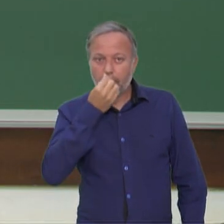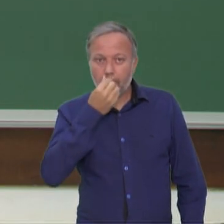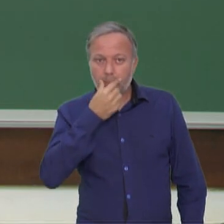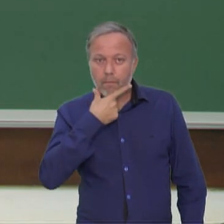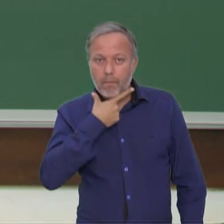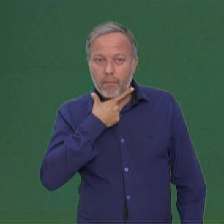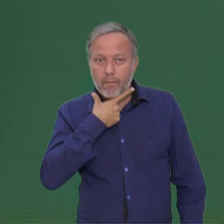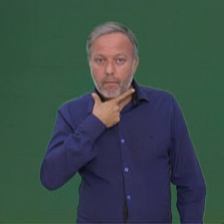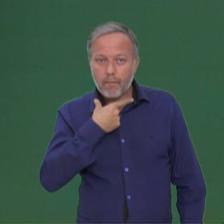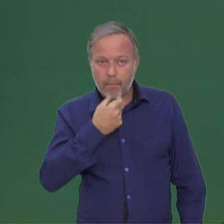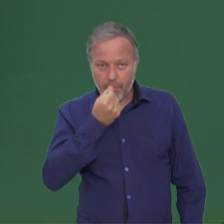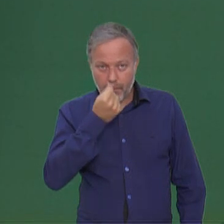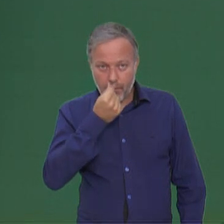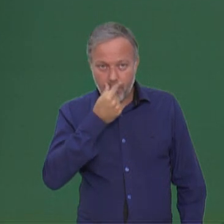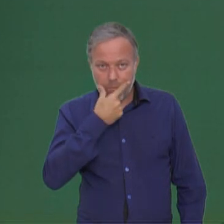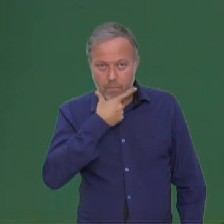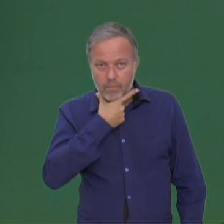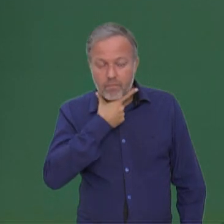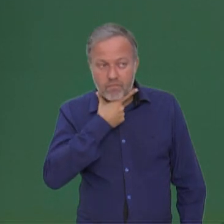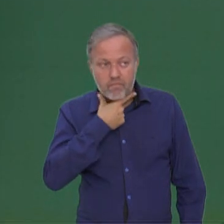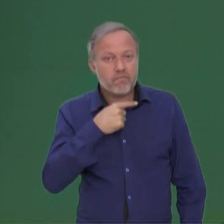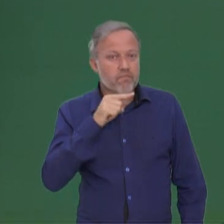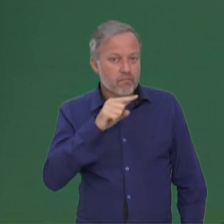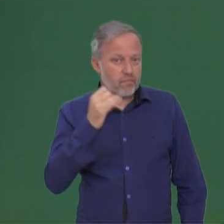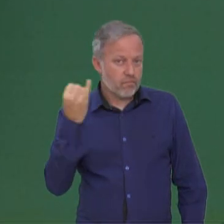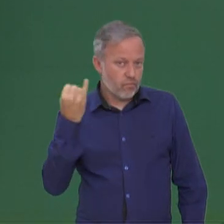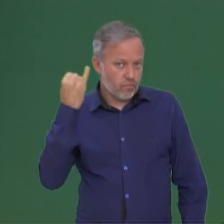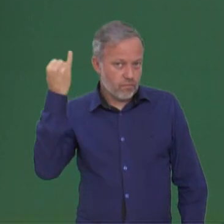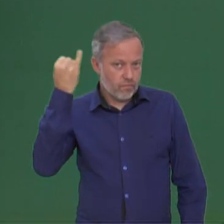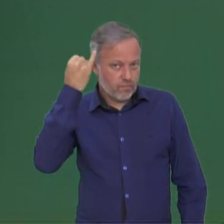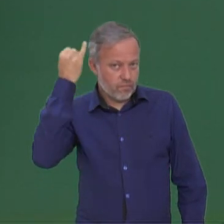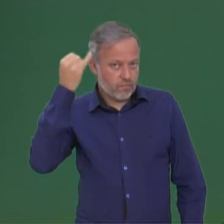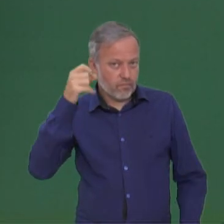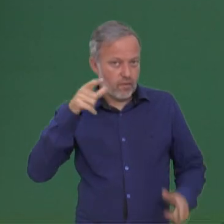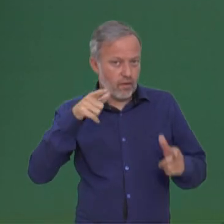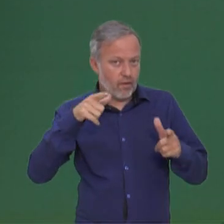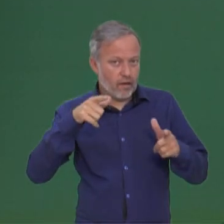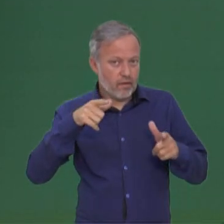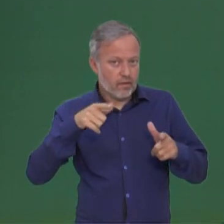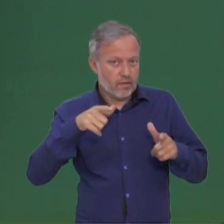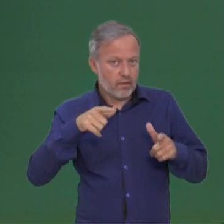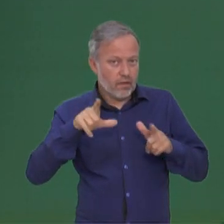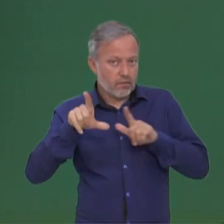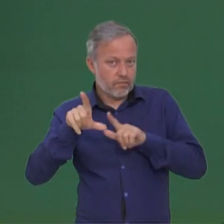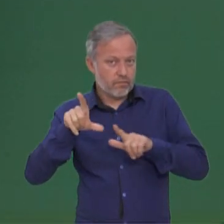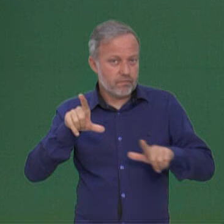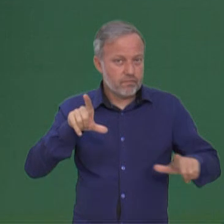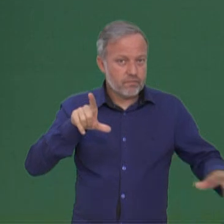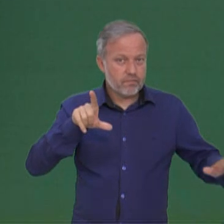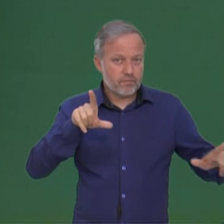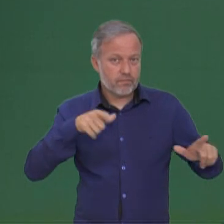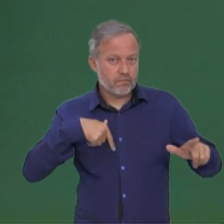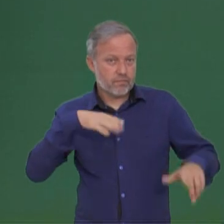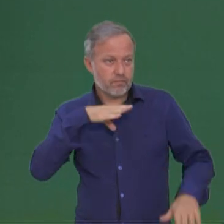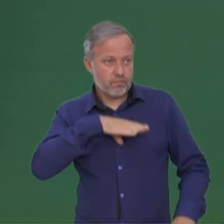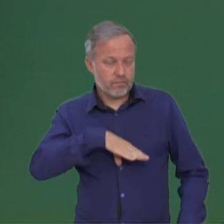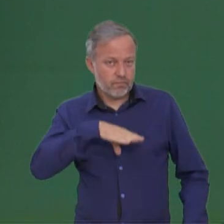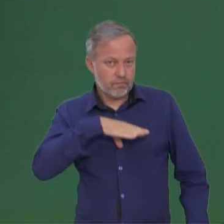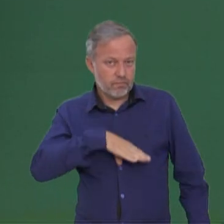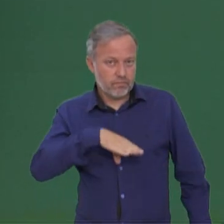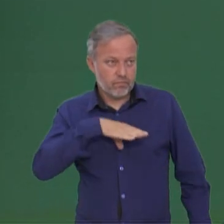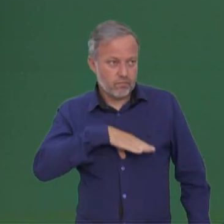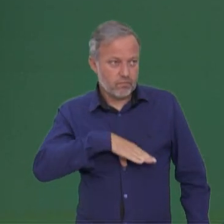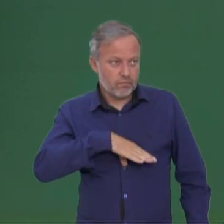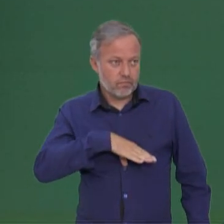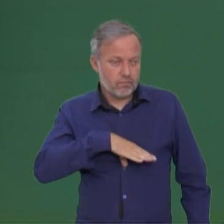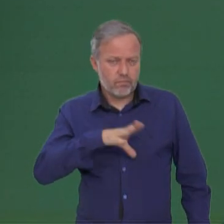sobre a trajetória dessa pessoa tão importante na nossa literatura. Então está aqui a figura dele, né, uma